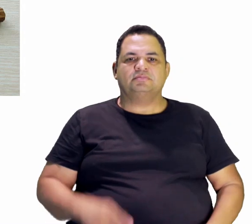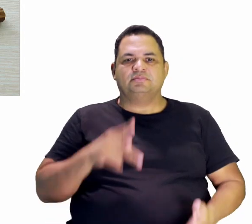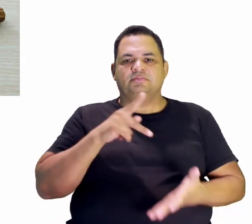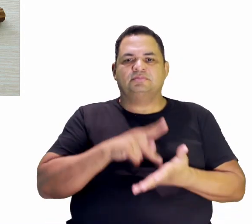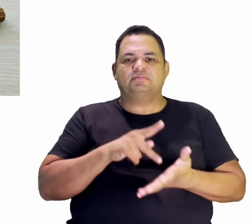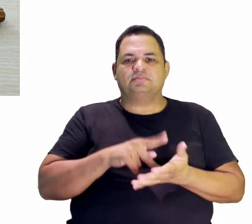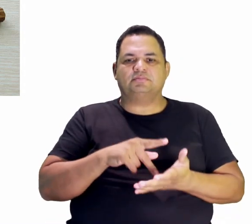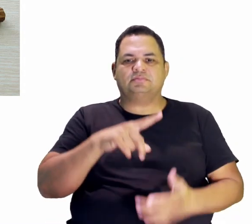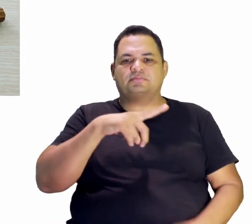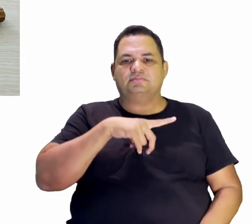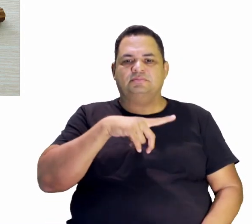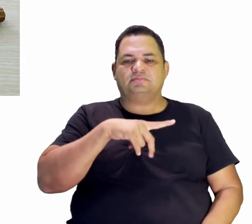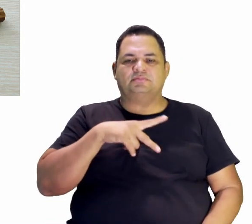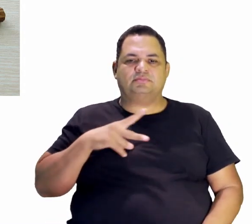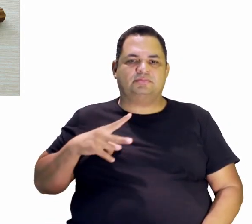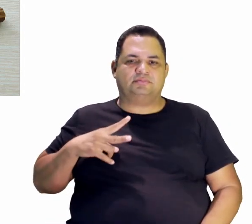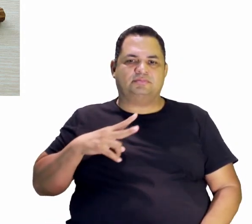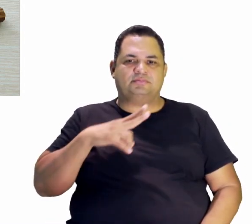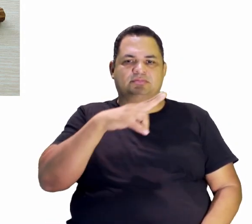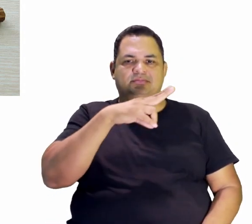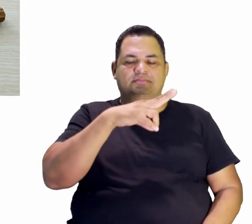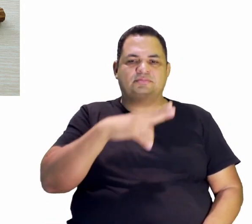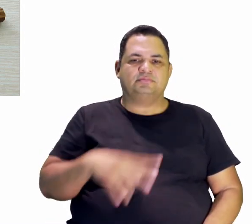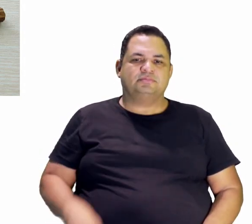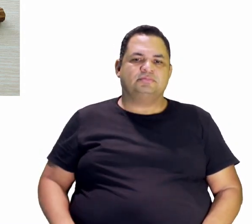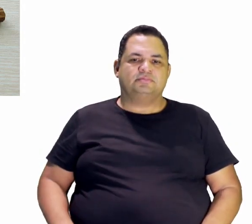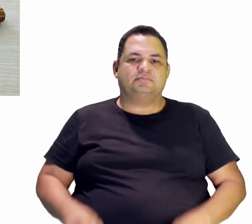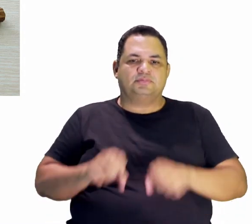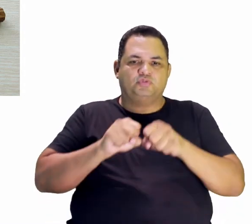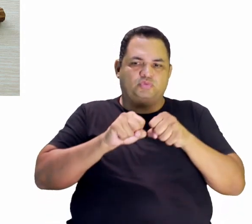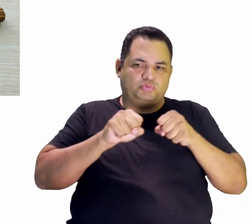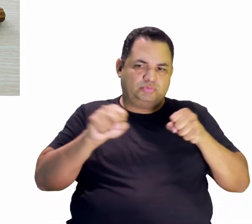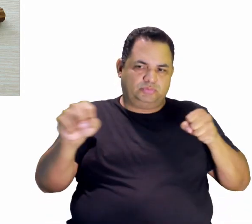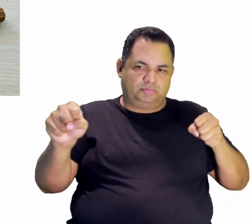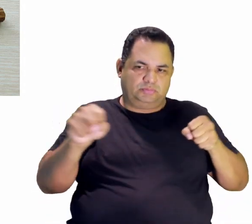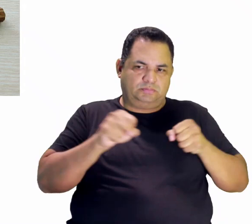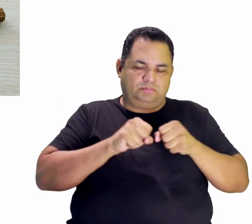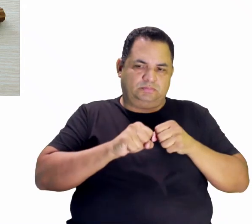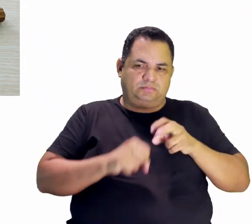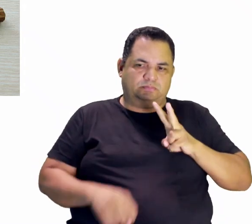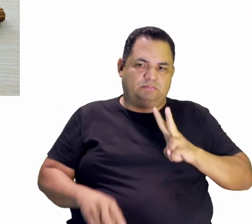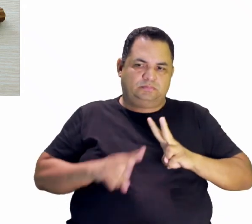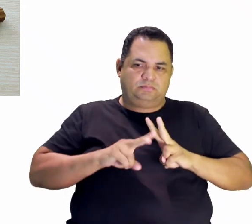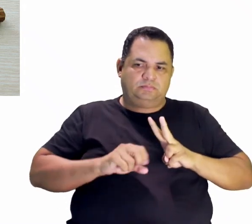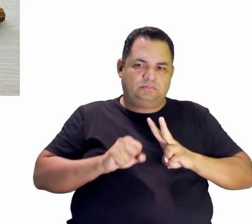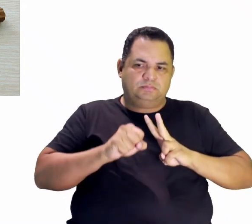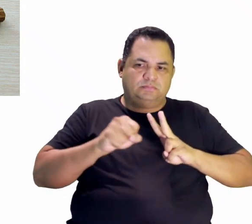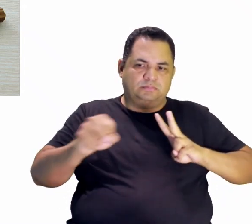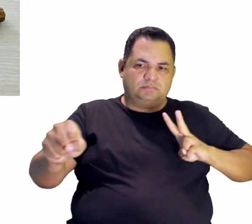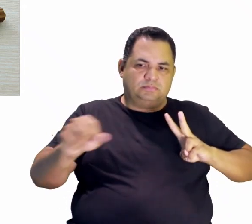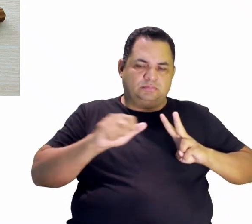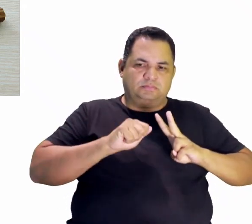nós temos aí a força elástica. Estica, né, o objeto, e essa elasticidade do objeto é